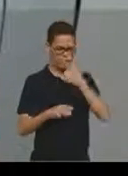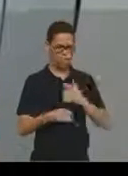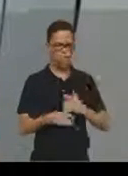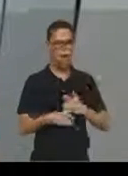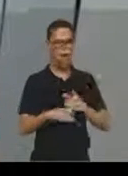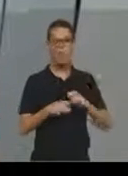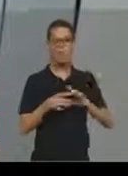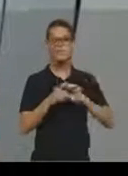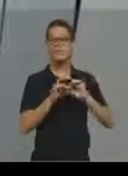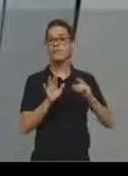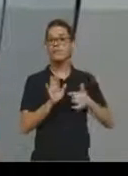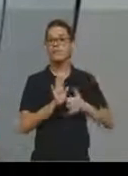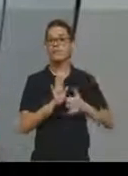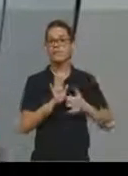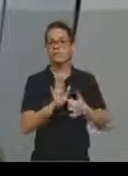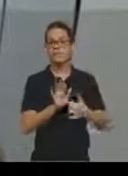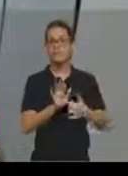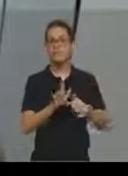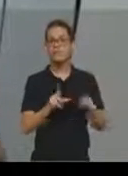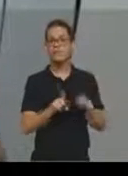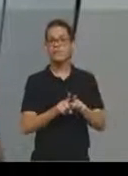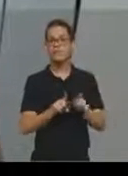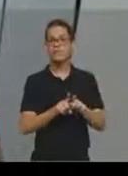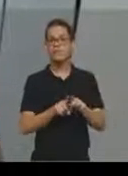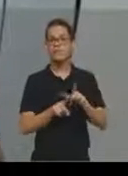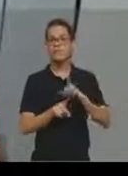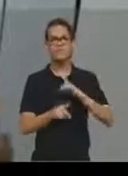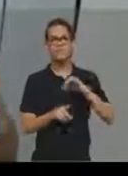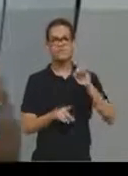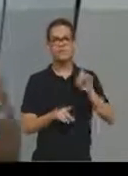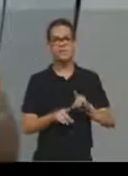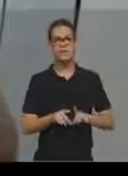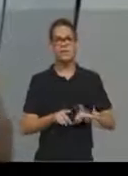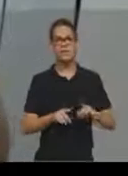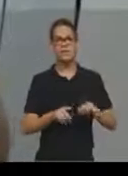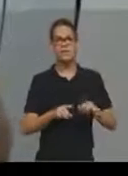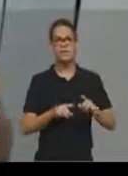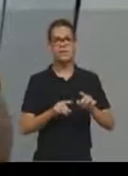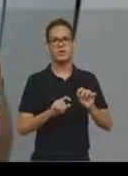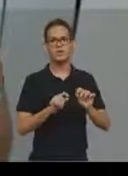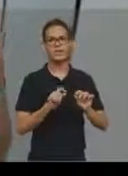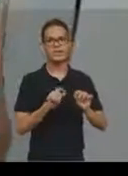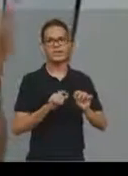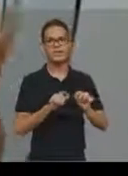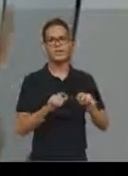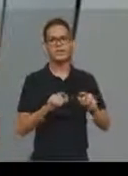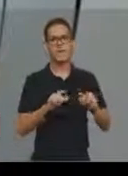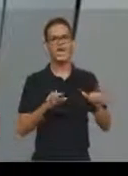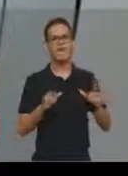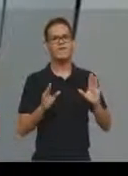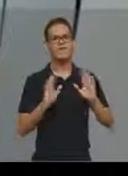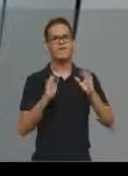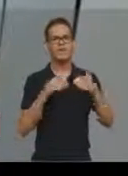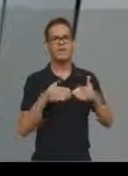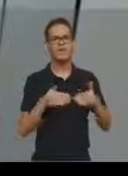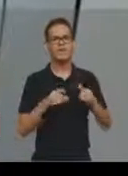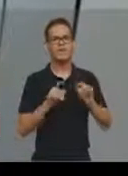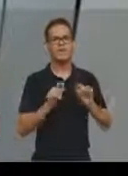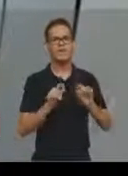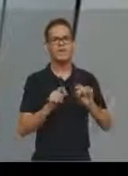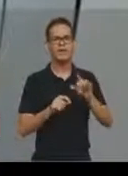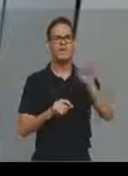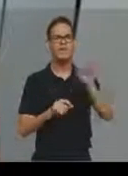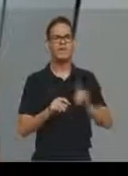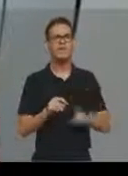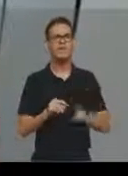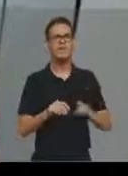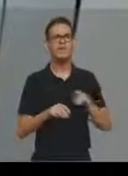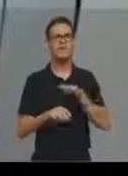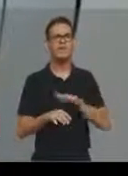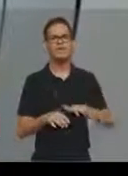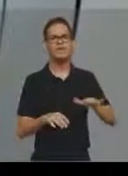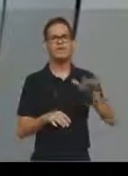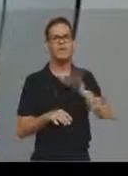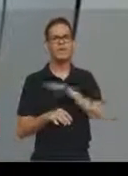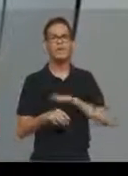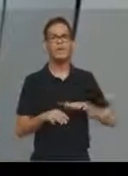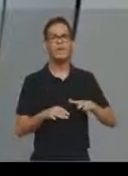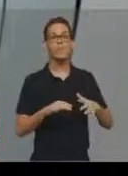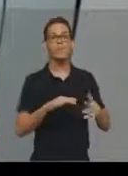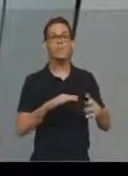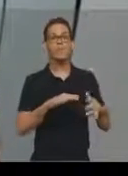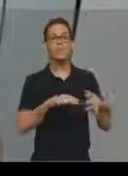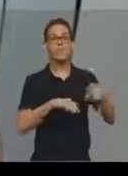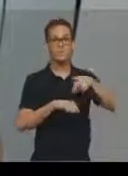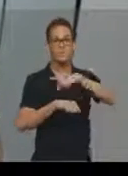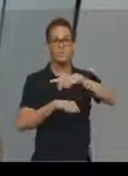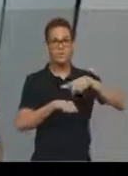de expressão. Os direitos civis, eles estão mais, a gente costuma dizer que eles têm uma abrangência nacional,